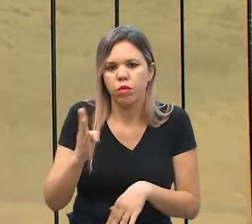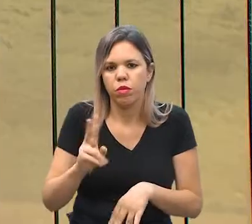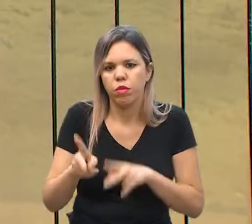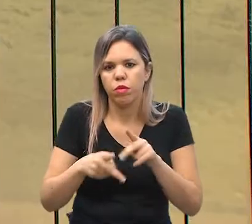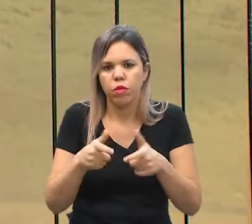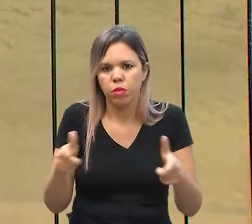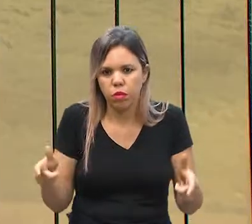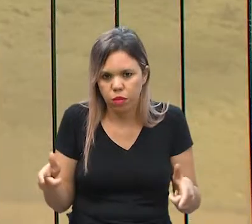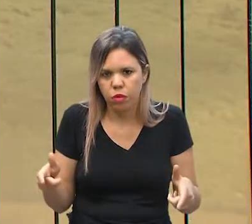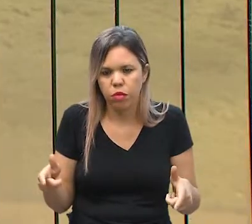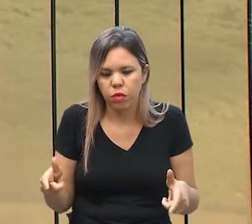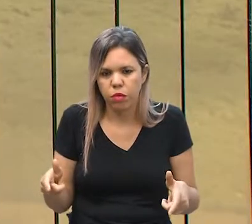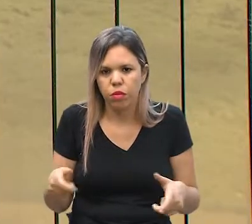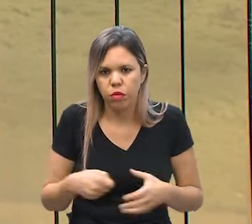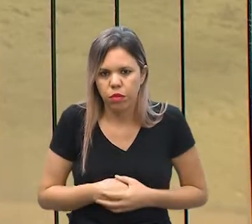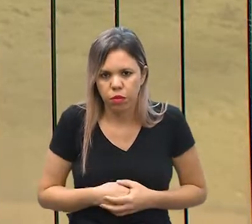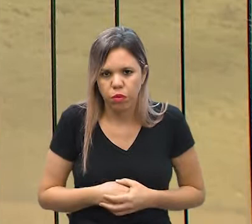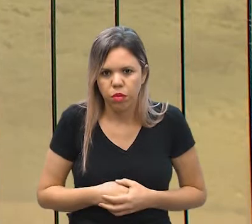Os